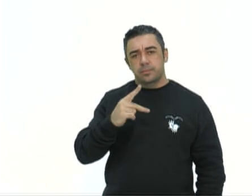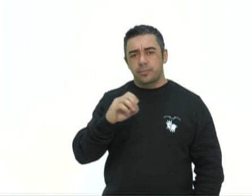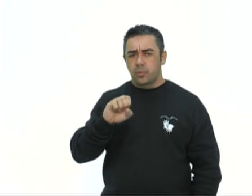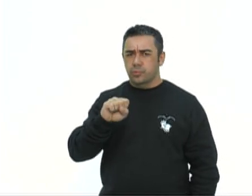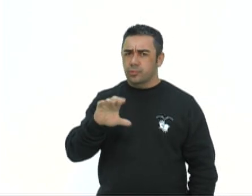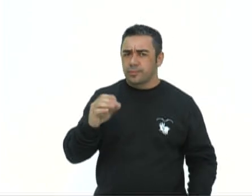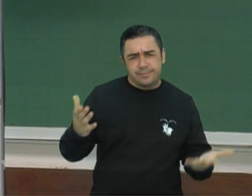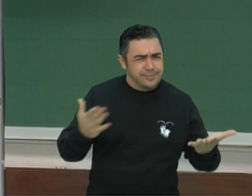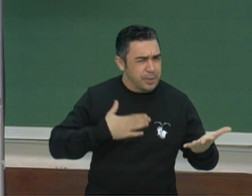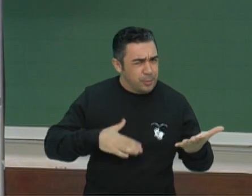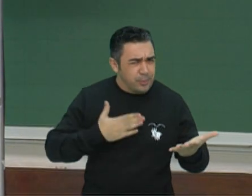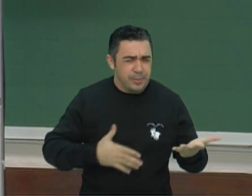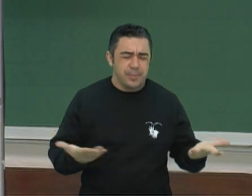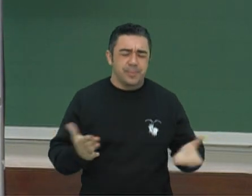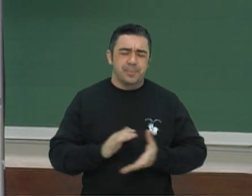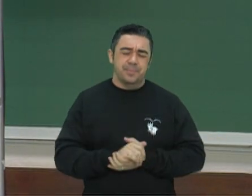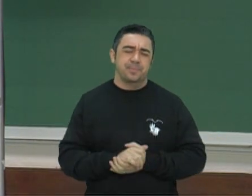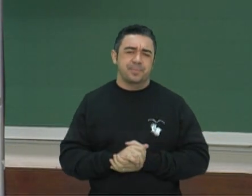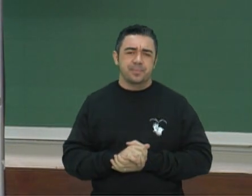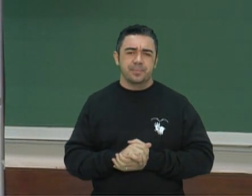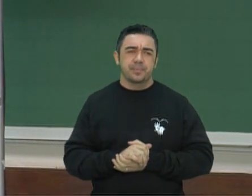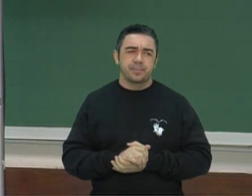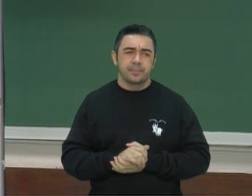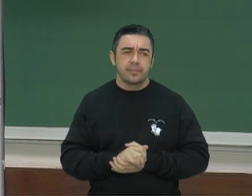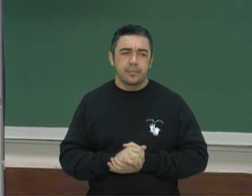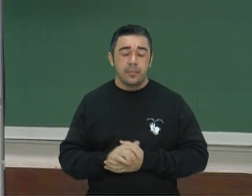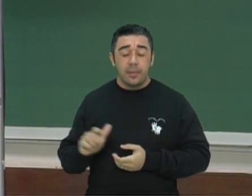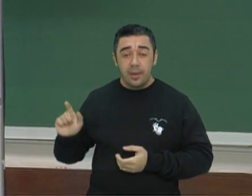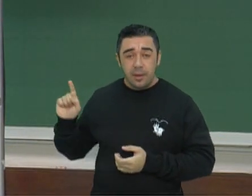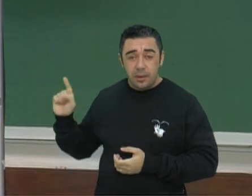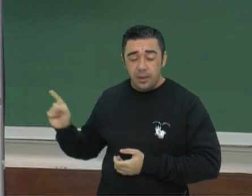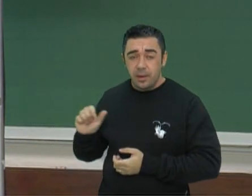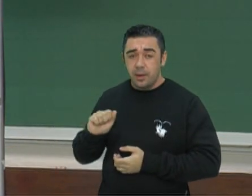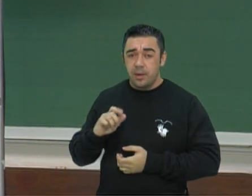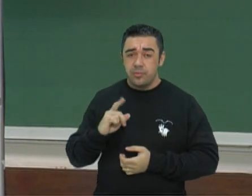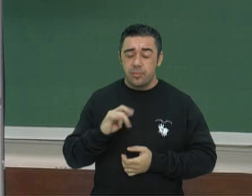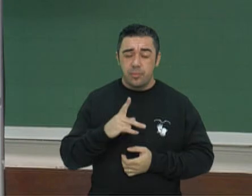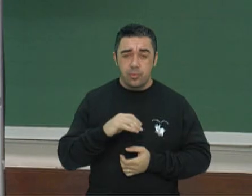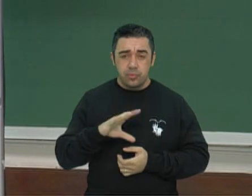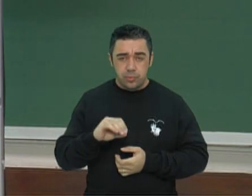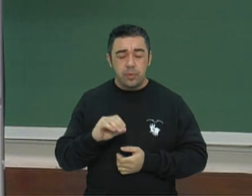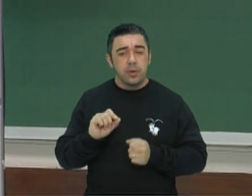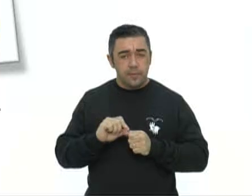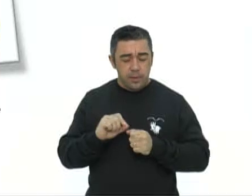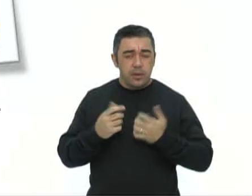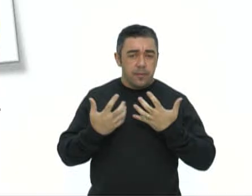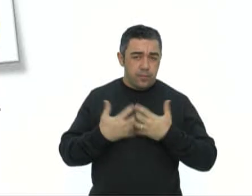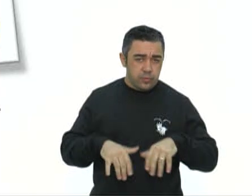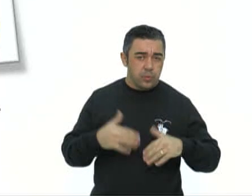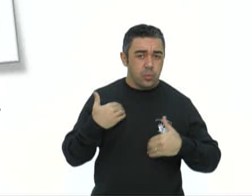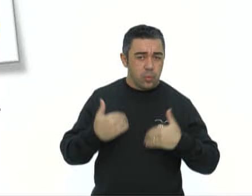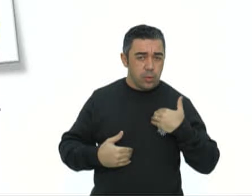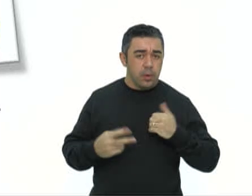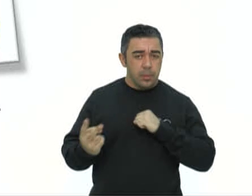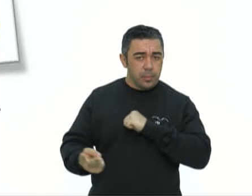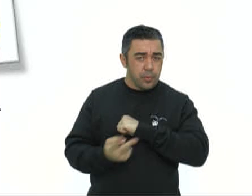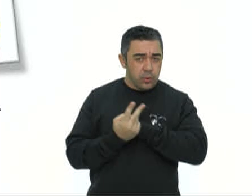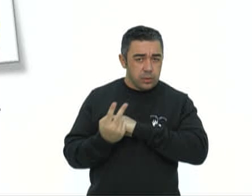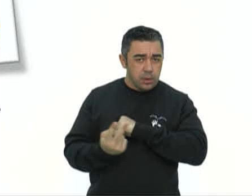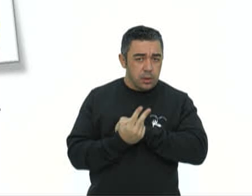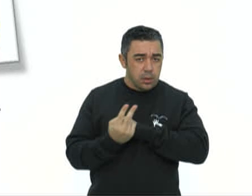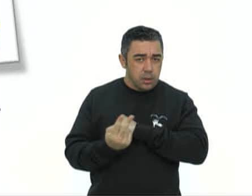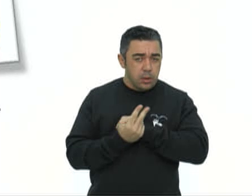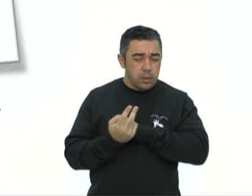mesmo, não tem nem como errar, né? O tecido adiposo, ele exerce várias funções no organismo, entre elas a proteção